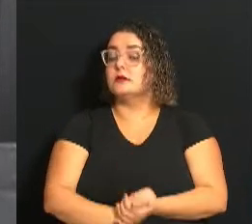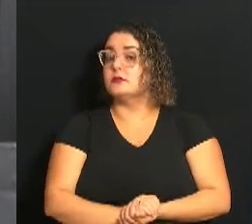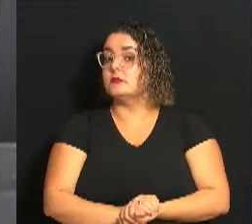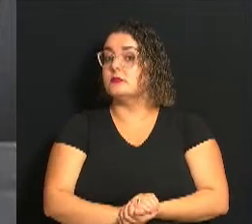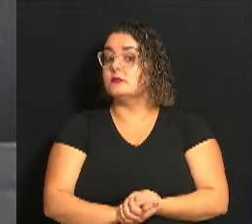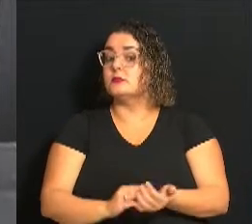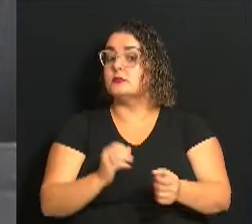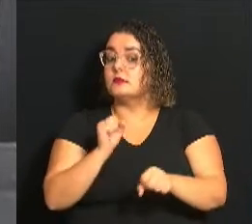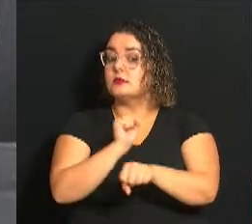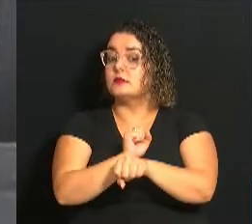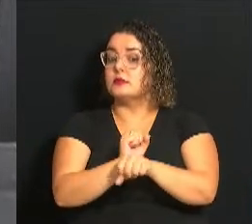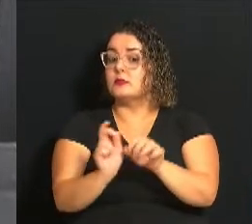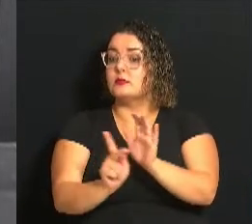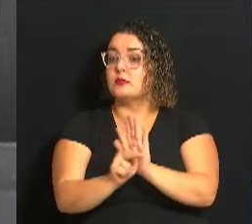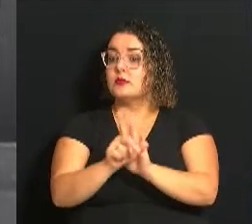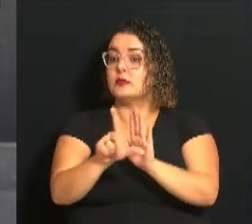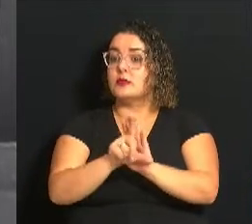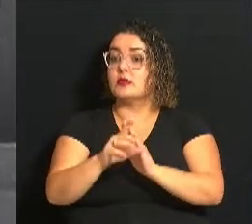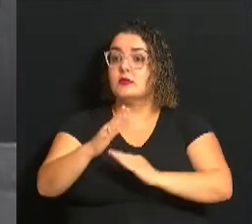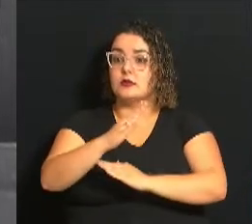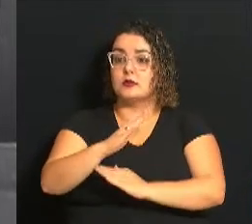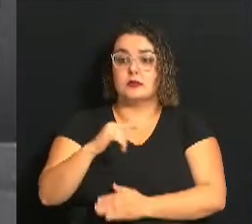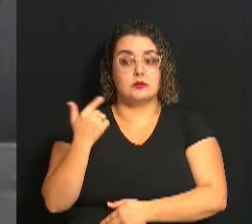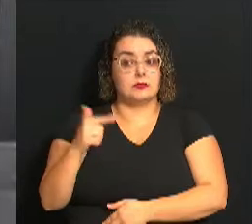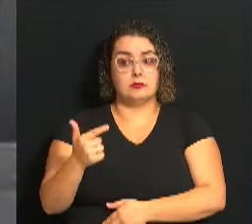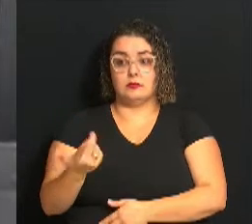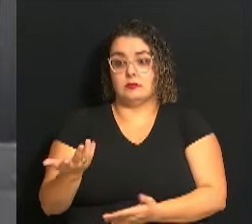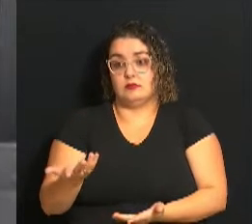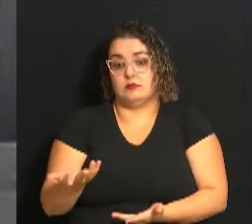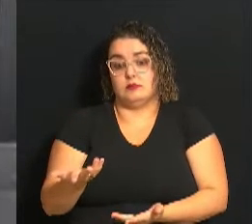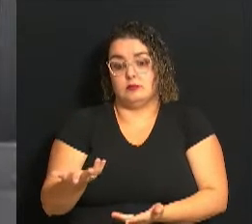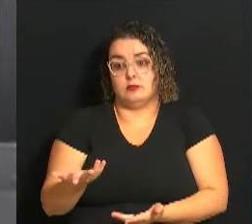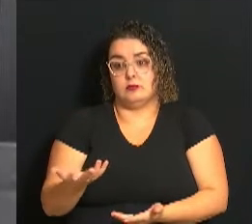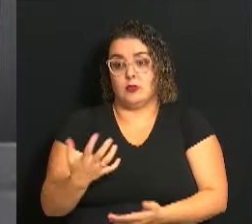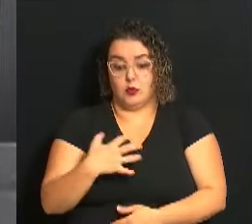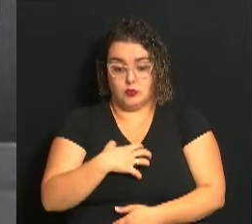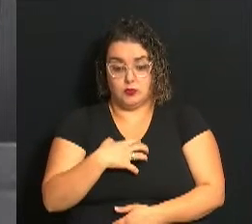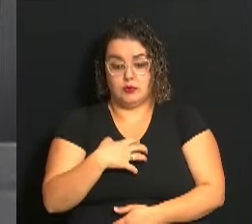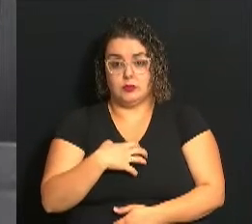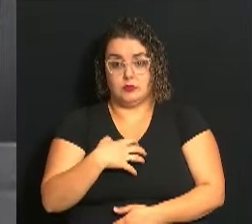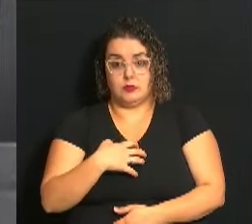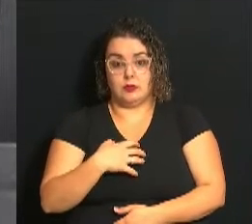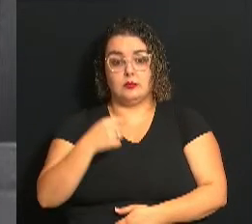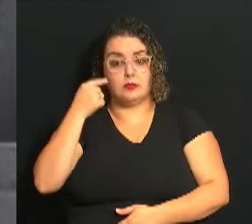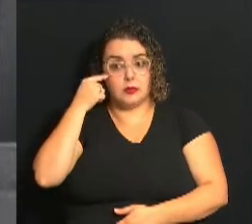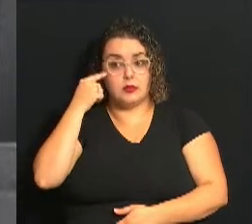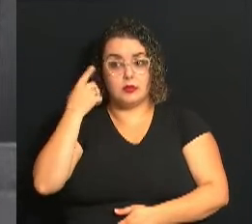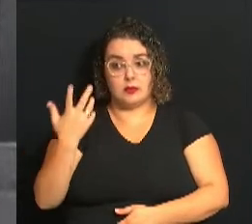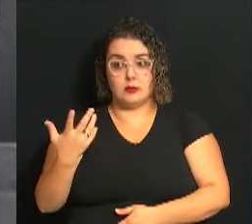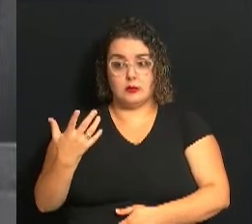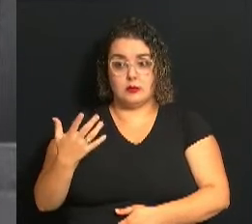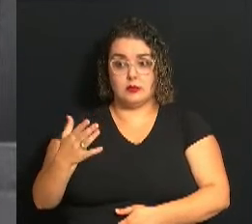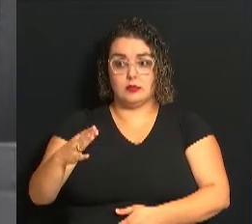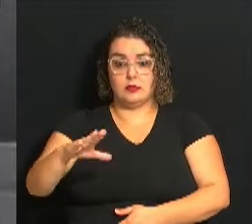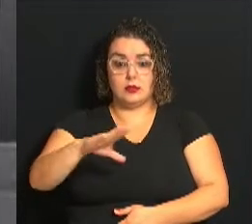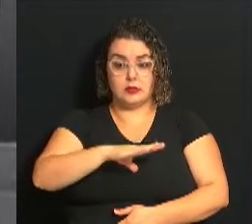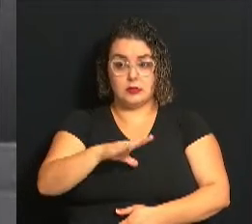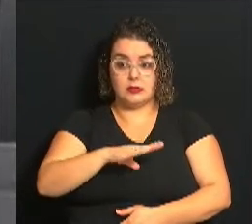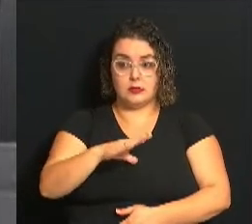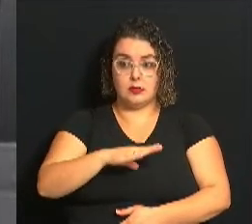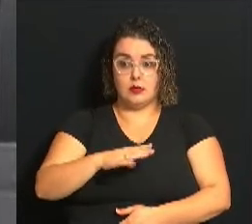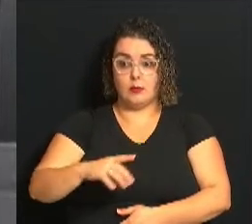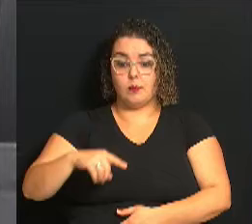pela casa. Porque não dá, me parece, o sentimento que a gente fica é que a cidade advoga para